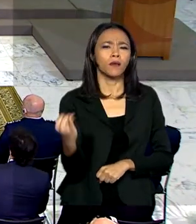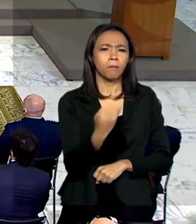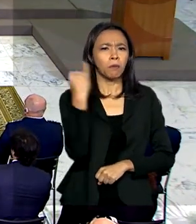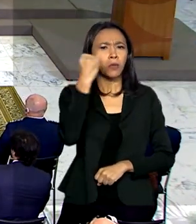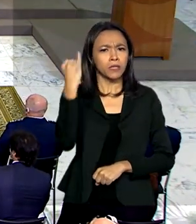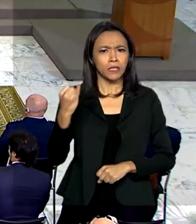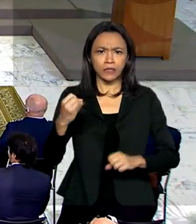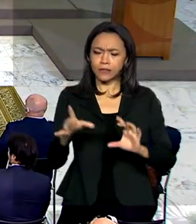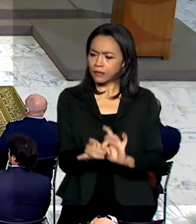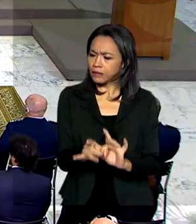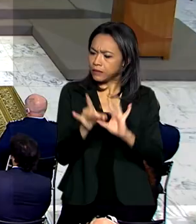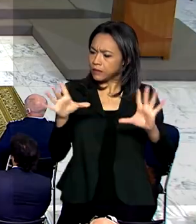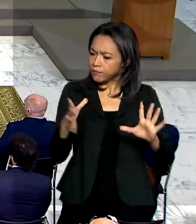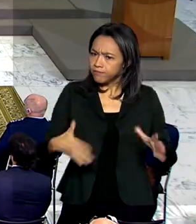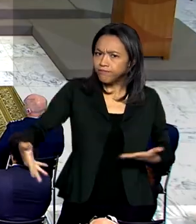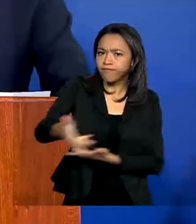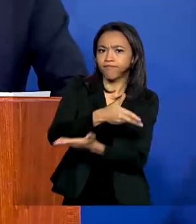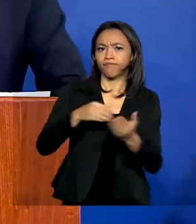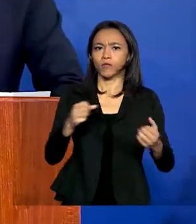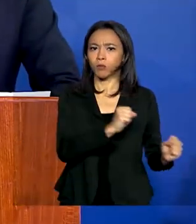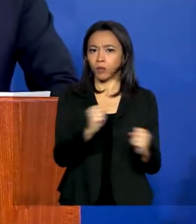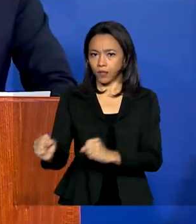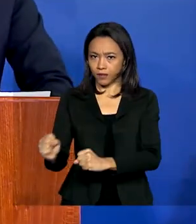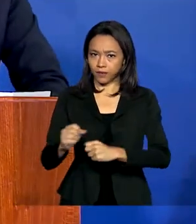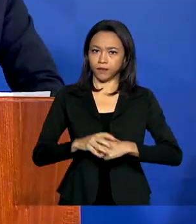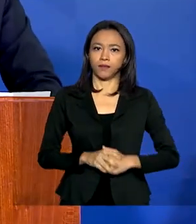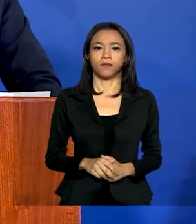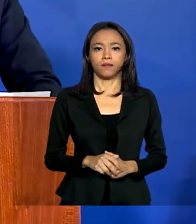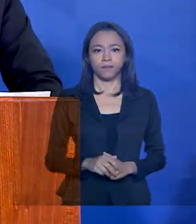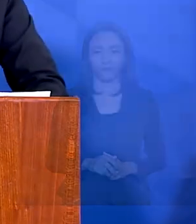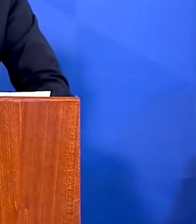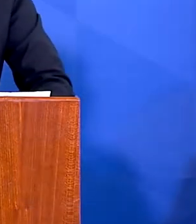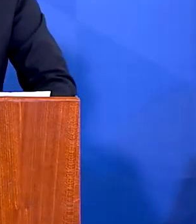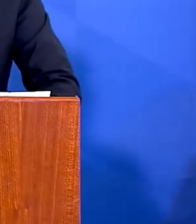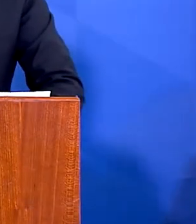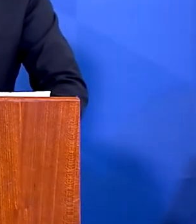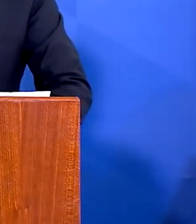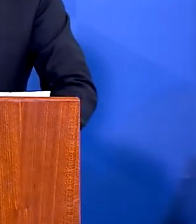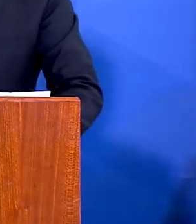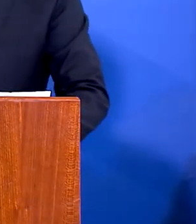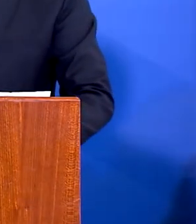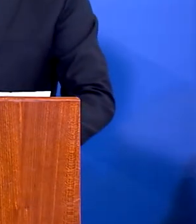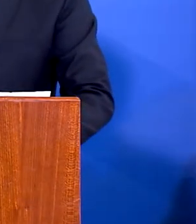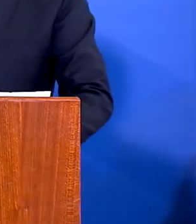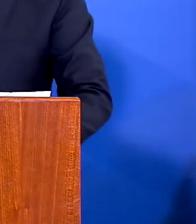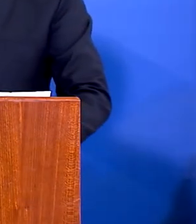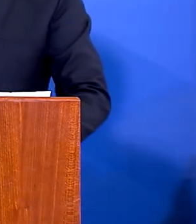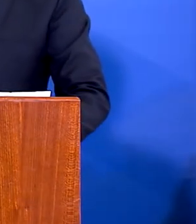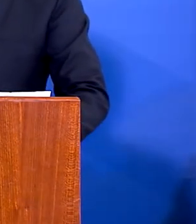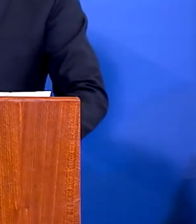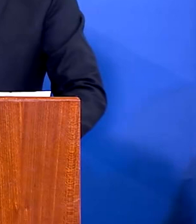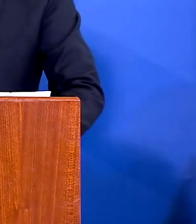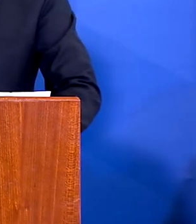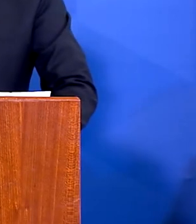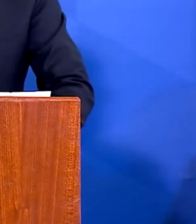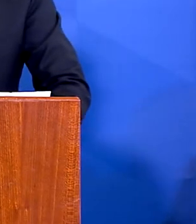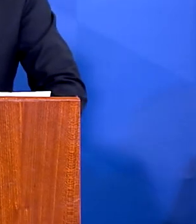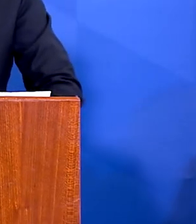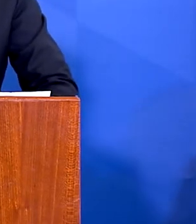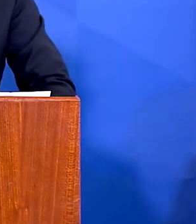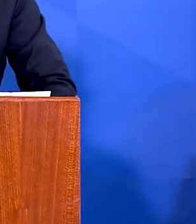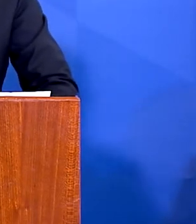independência entre os poderes. Não posso admitir que ninguém ouse